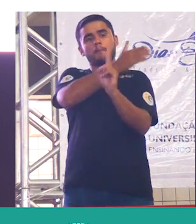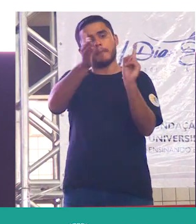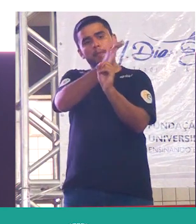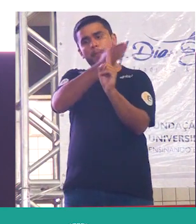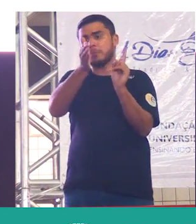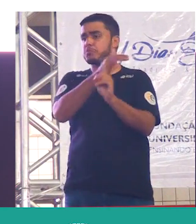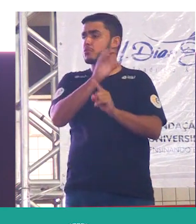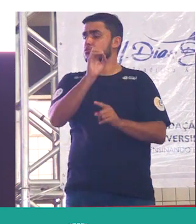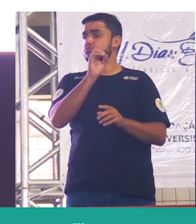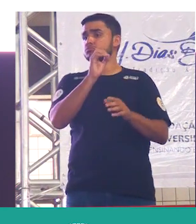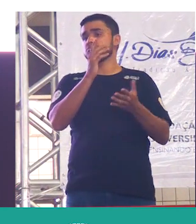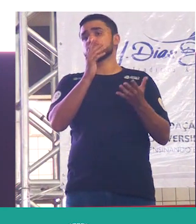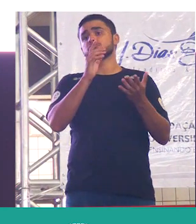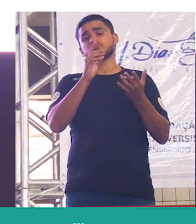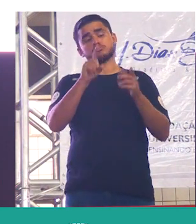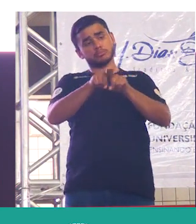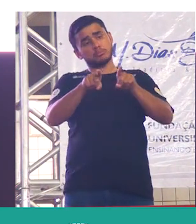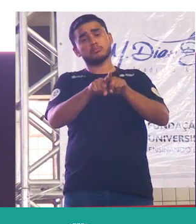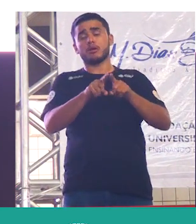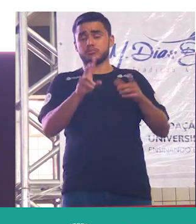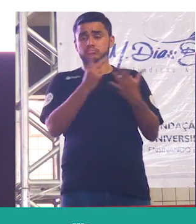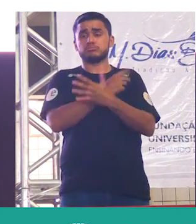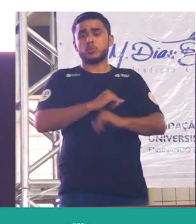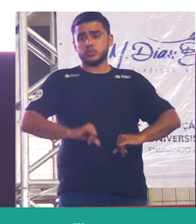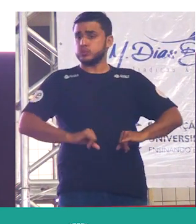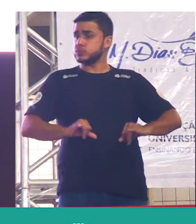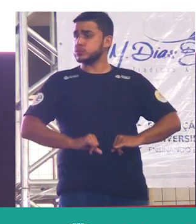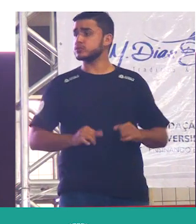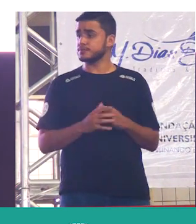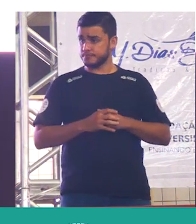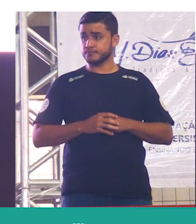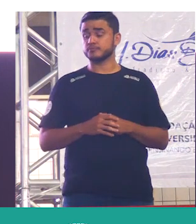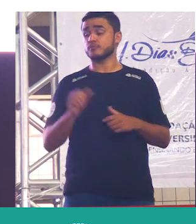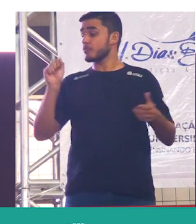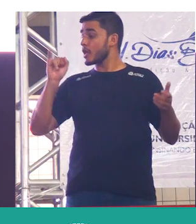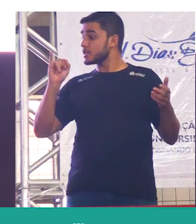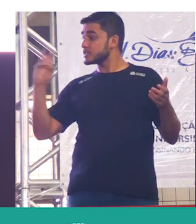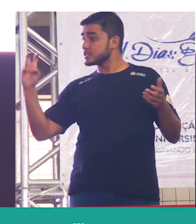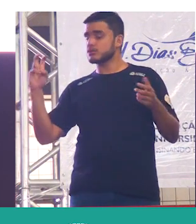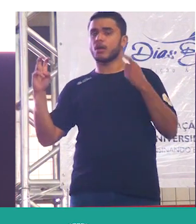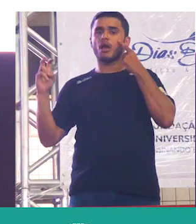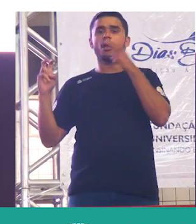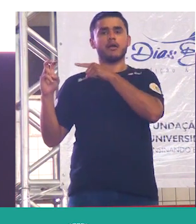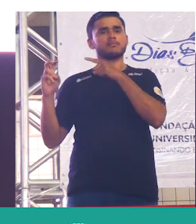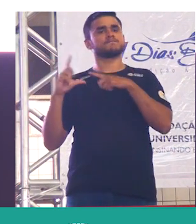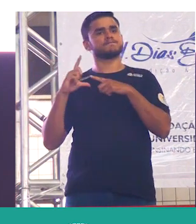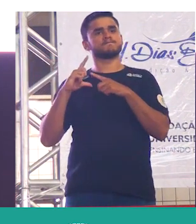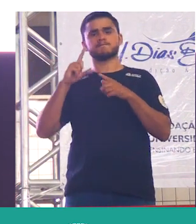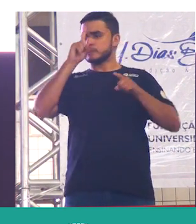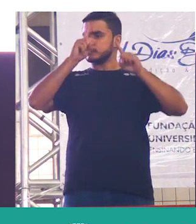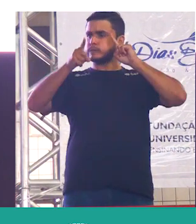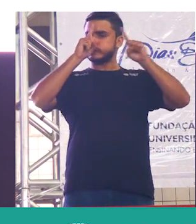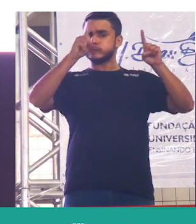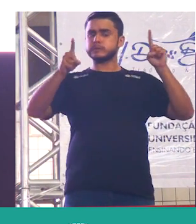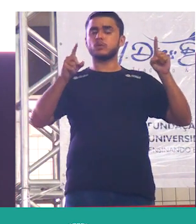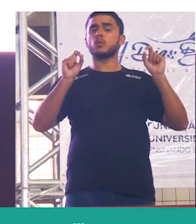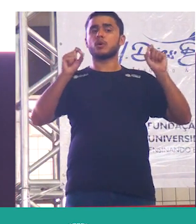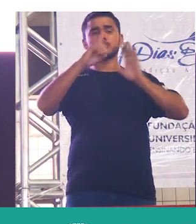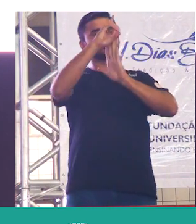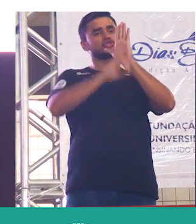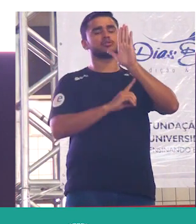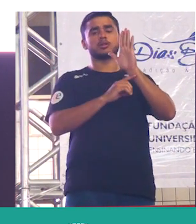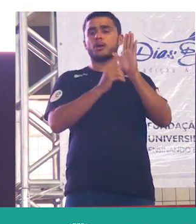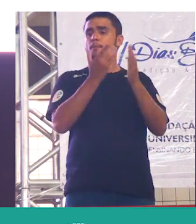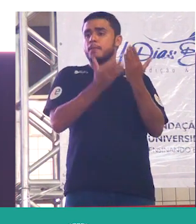torturadas ou um pouco mais do que isso. Então esse AI-5 foi um instrumento muito complicado no que tange